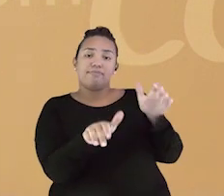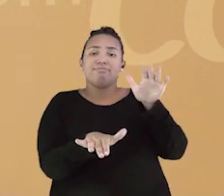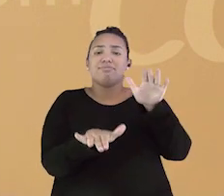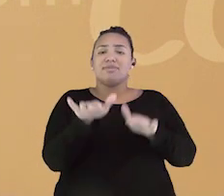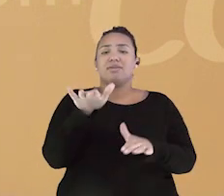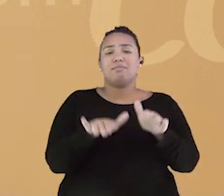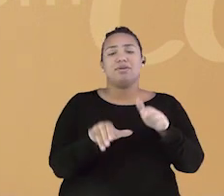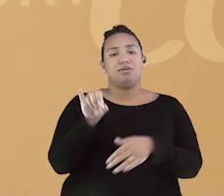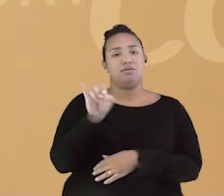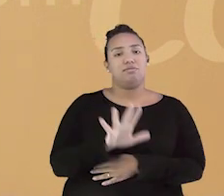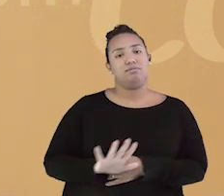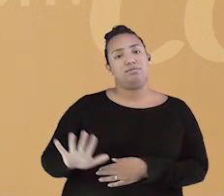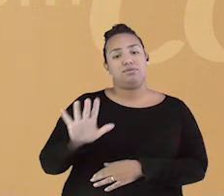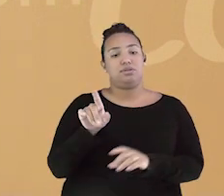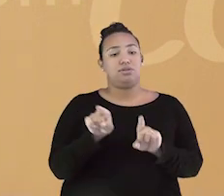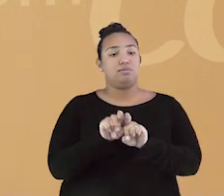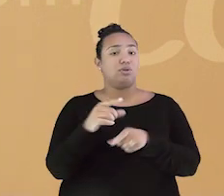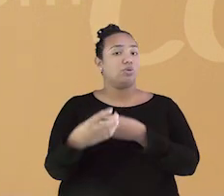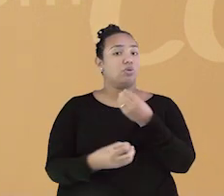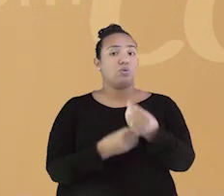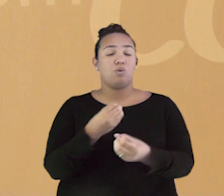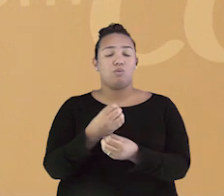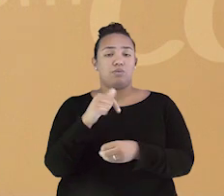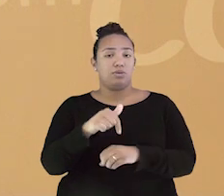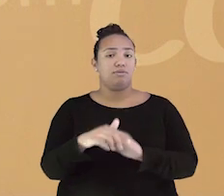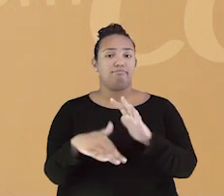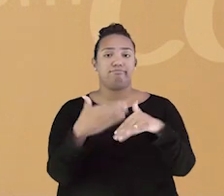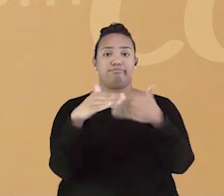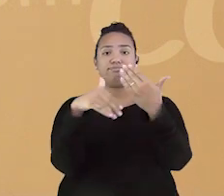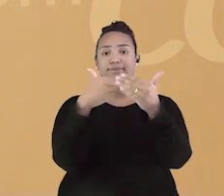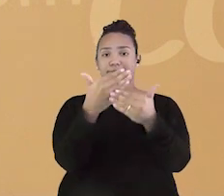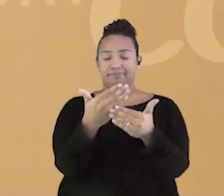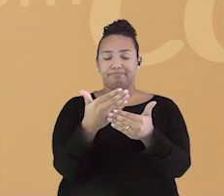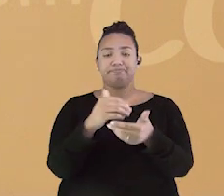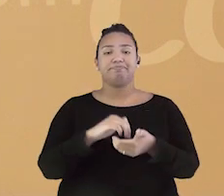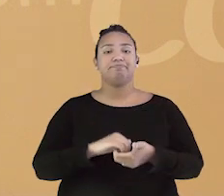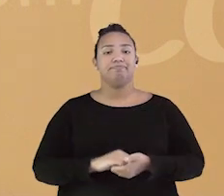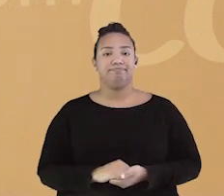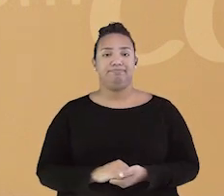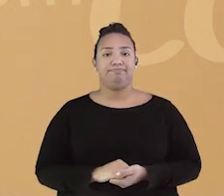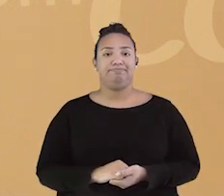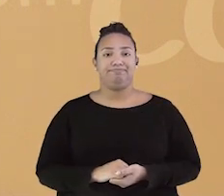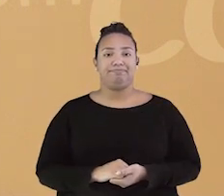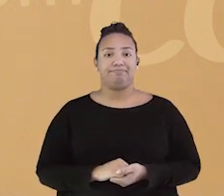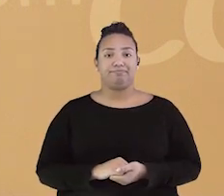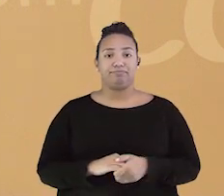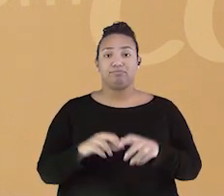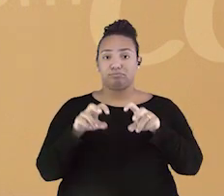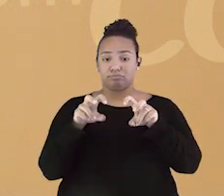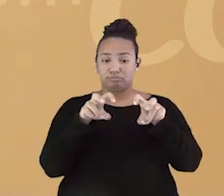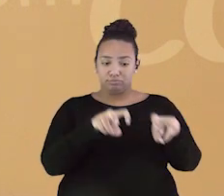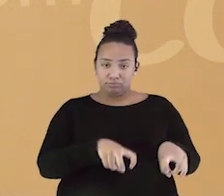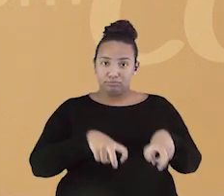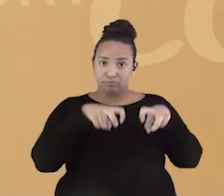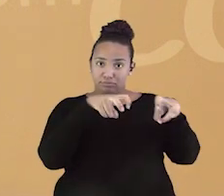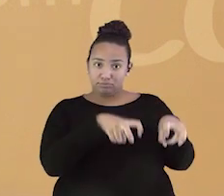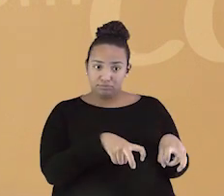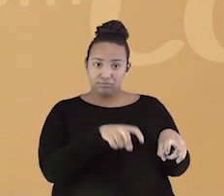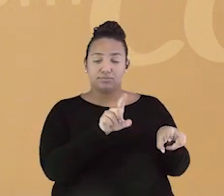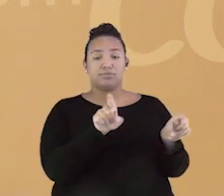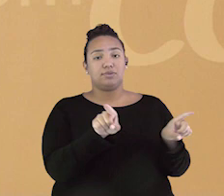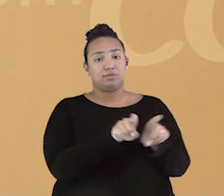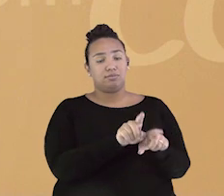paisagem e da forma de desenvolvimento daquele município. O campo é a zona rural de uma determinada